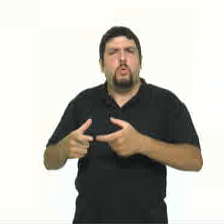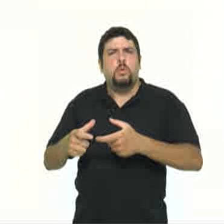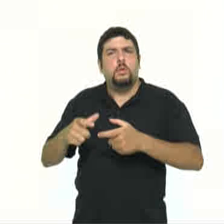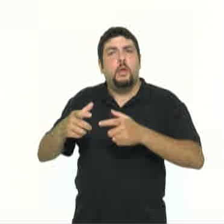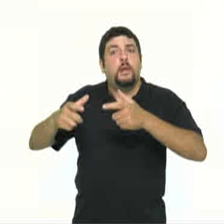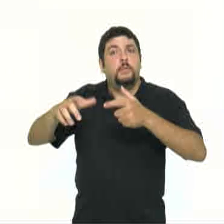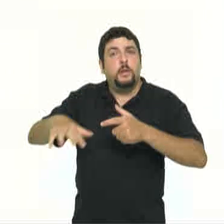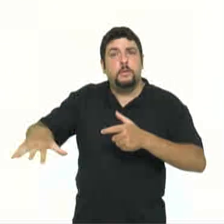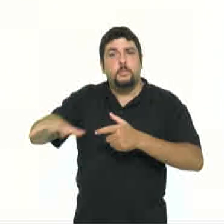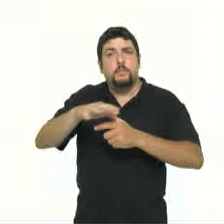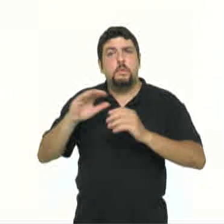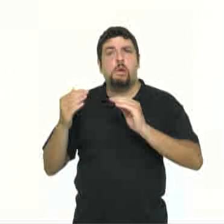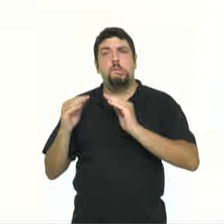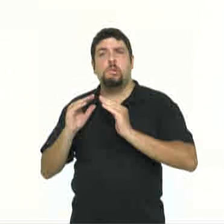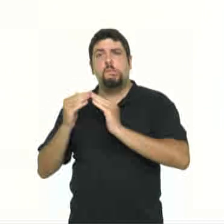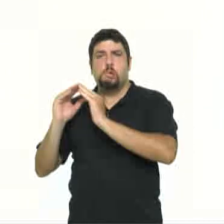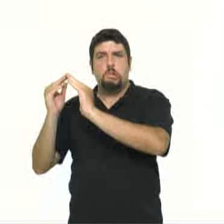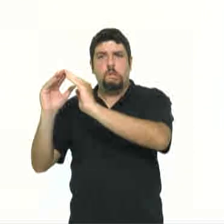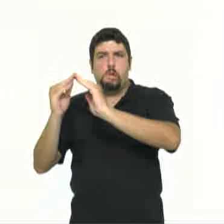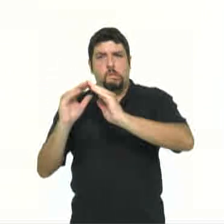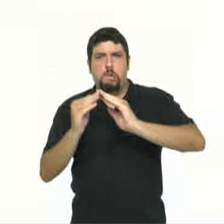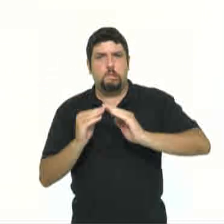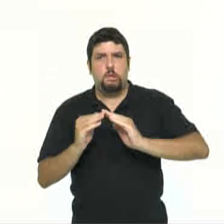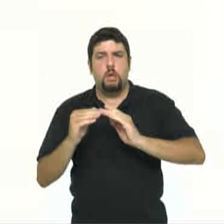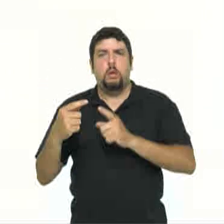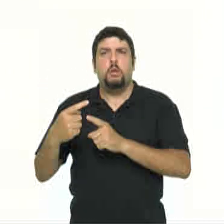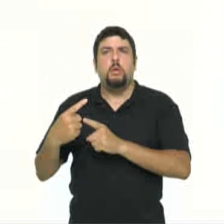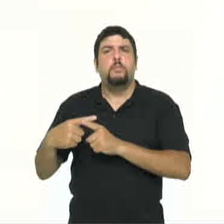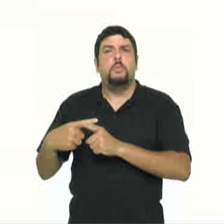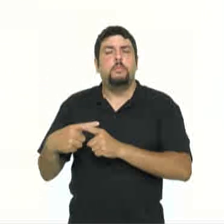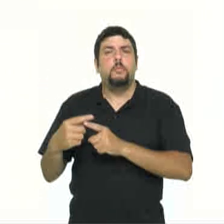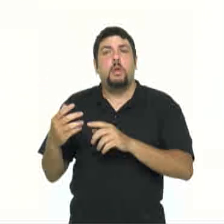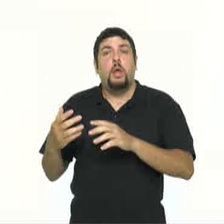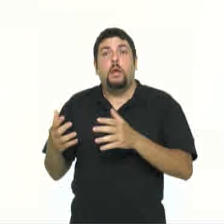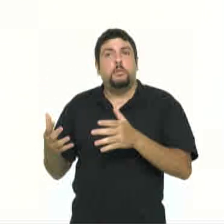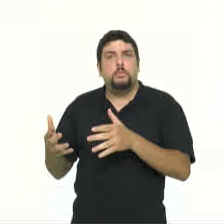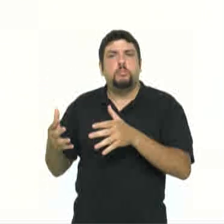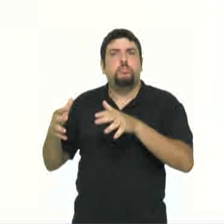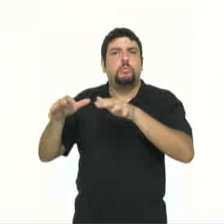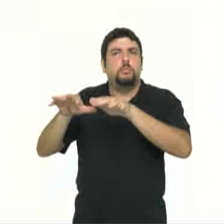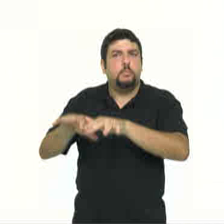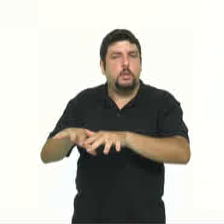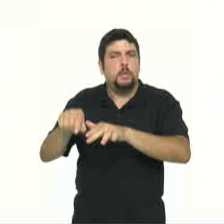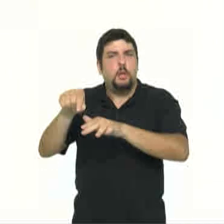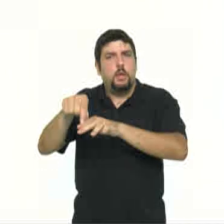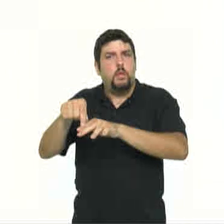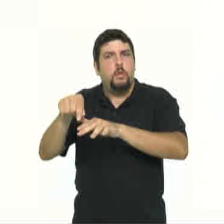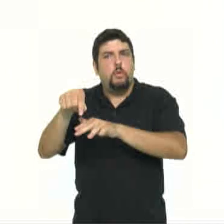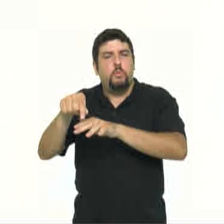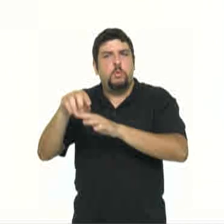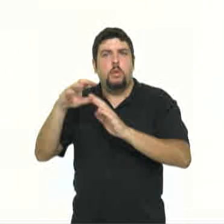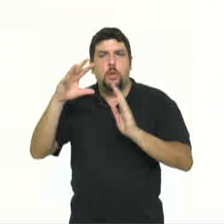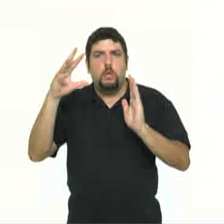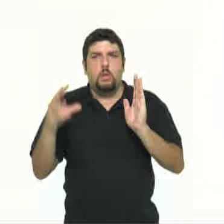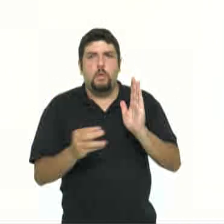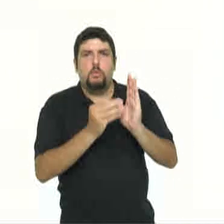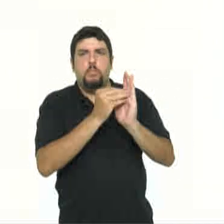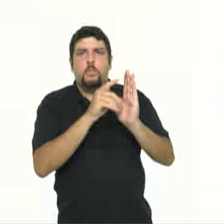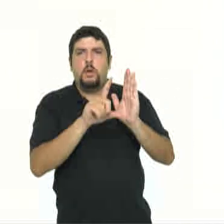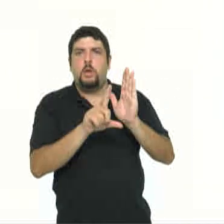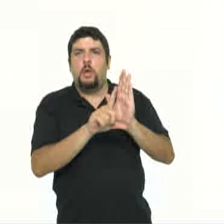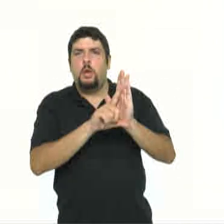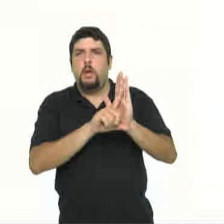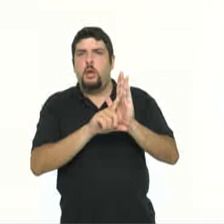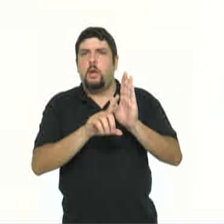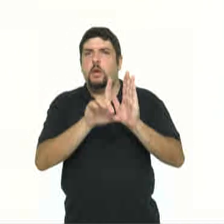periferias brasileiras, por meio da inclusão desse objetivo na Lei de Diretrizes